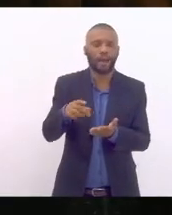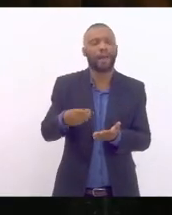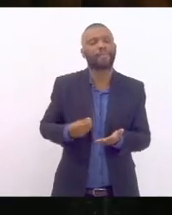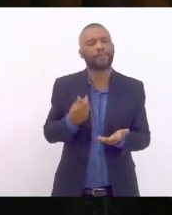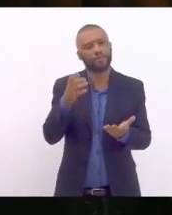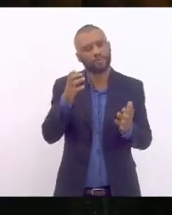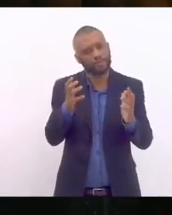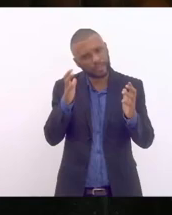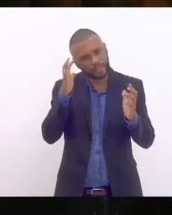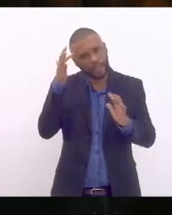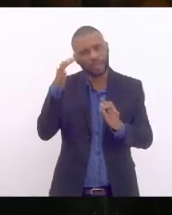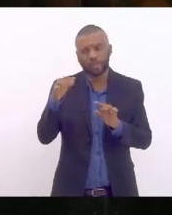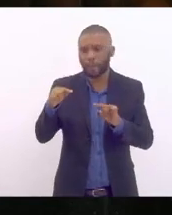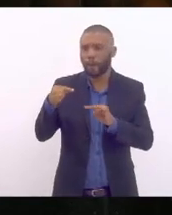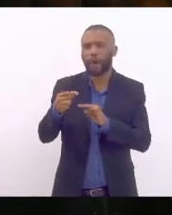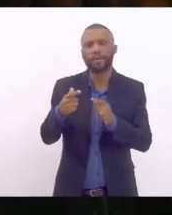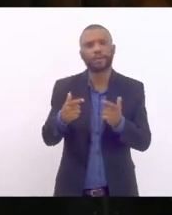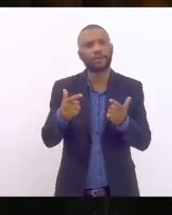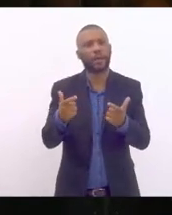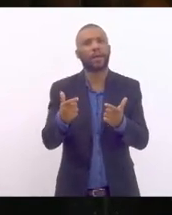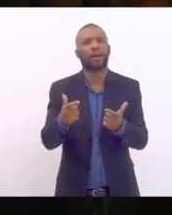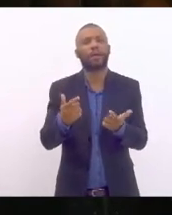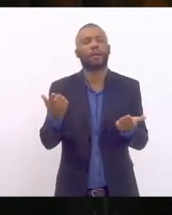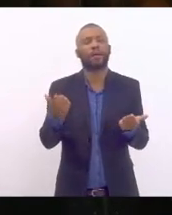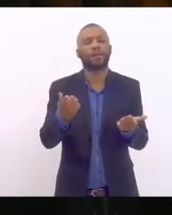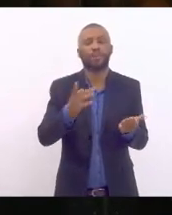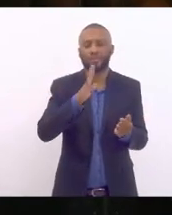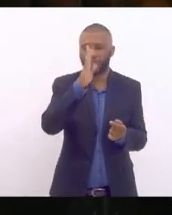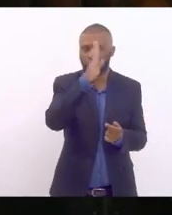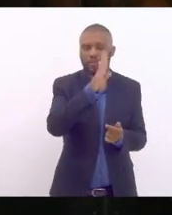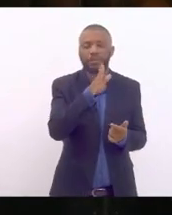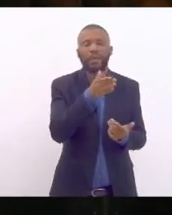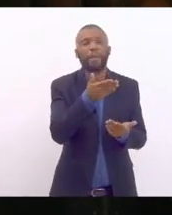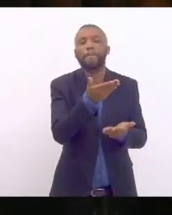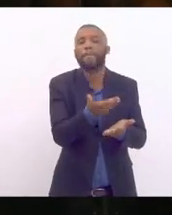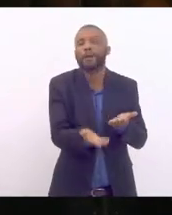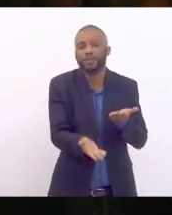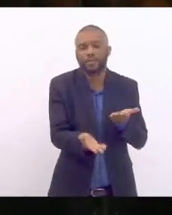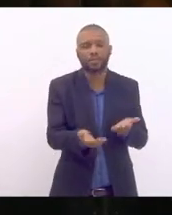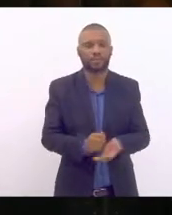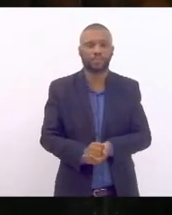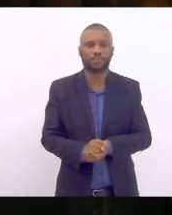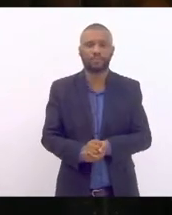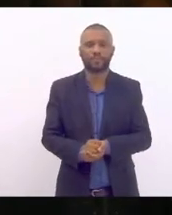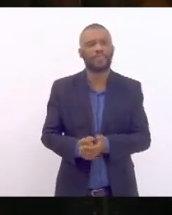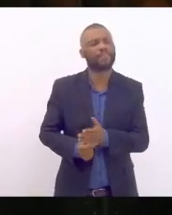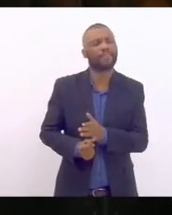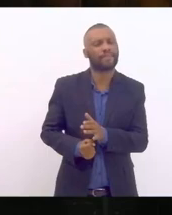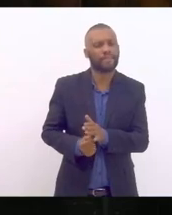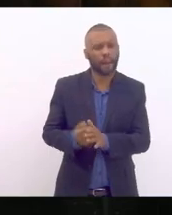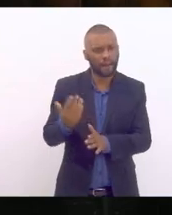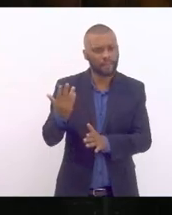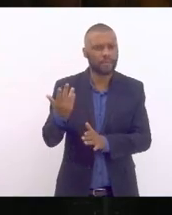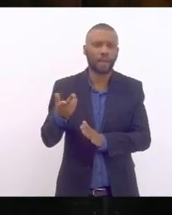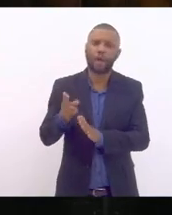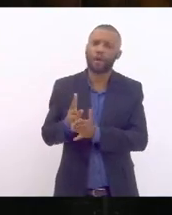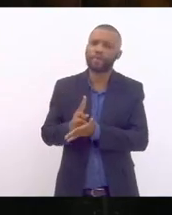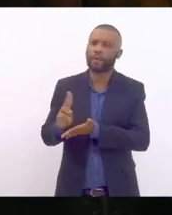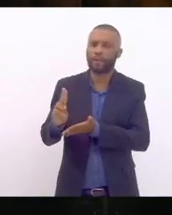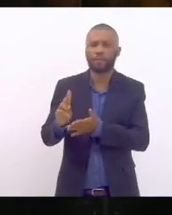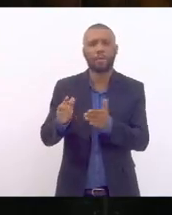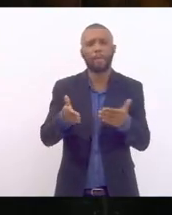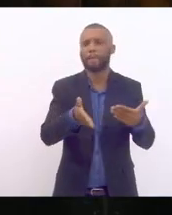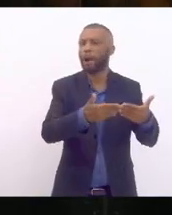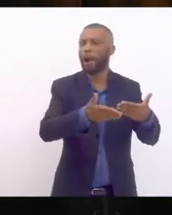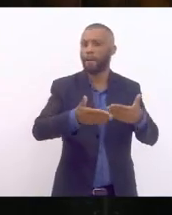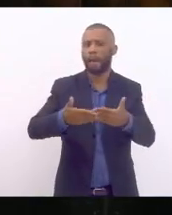um cenário de pós-guerra de um país de vencido como foi falado que várias vezes as Universidades podem